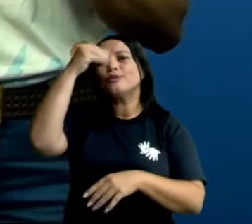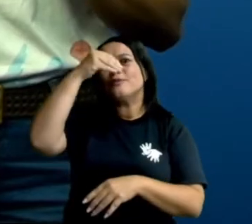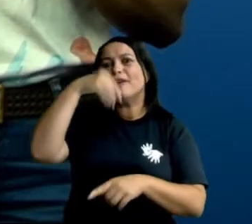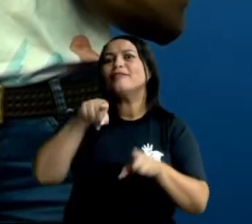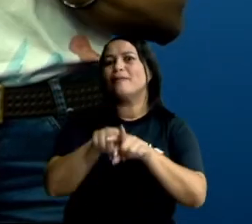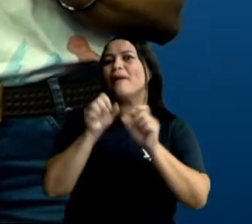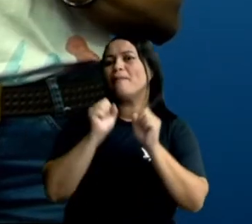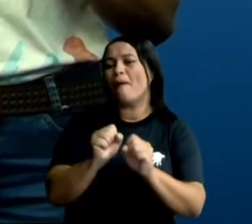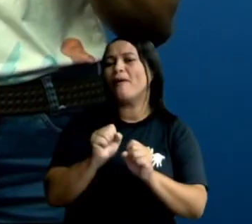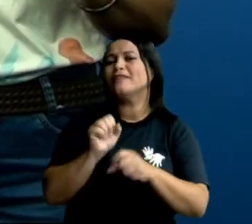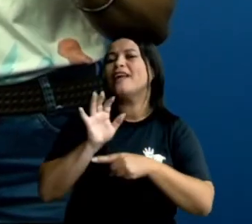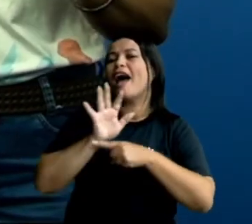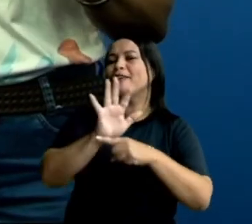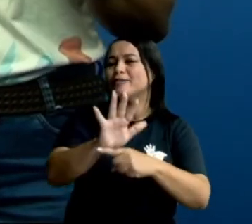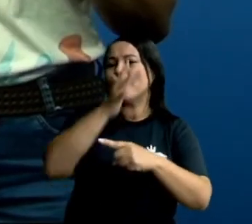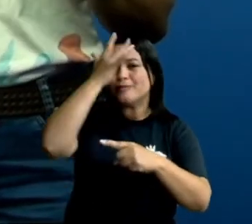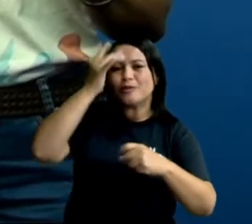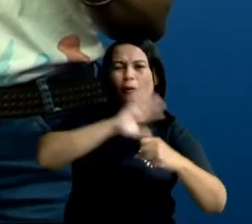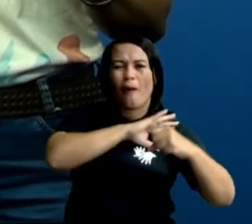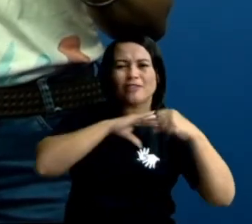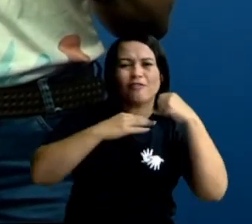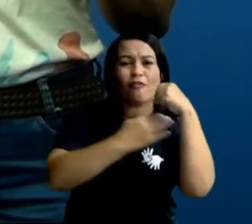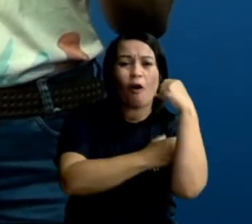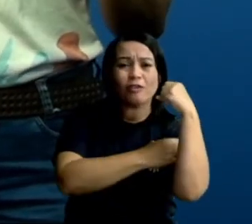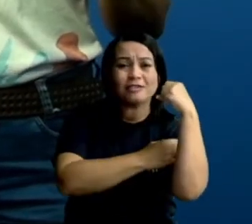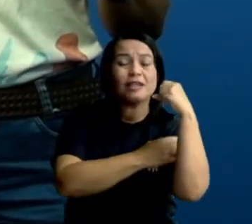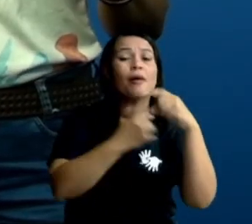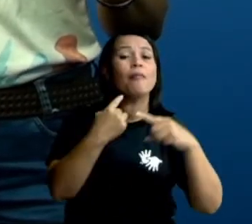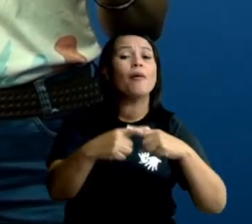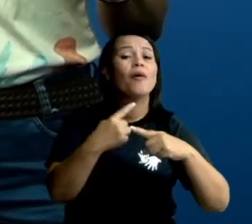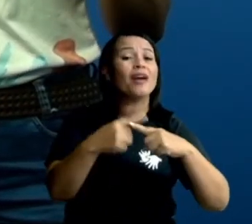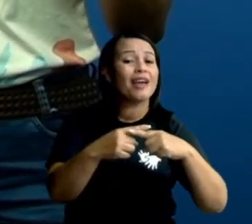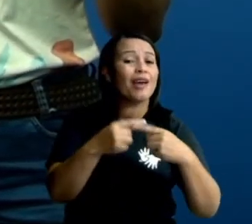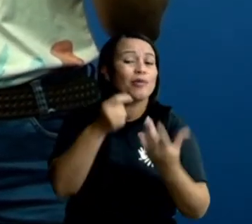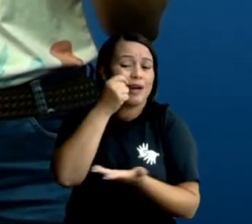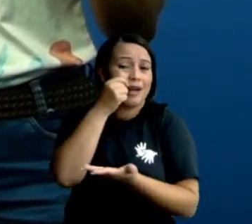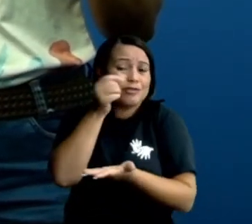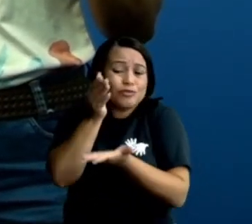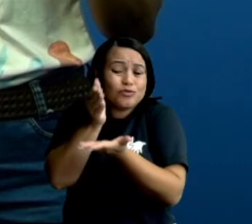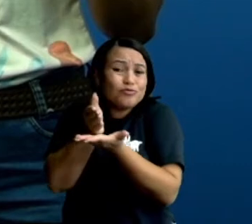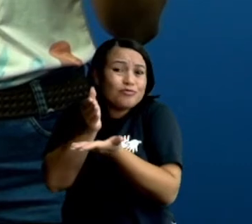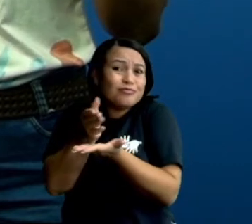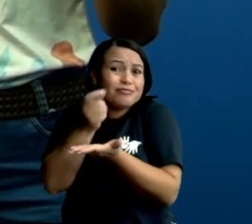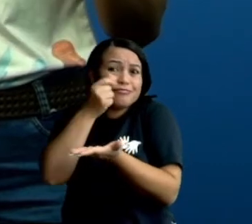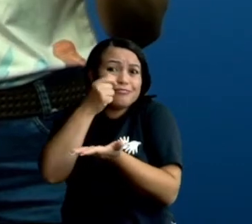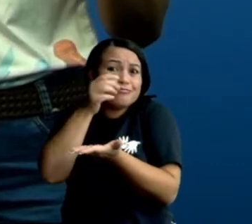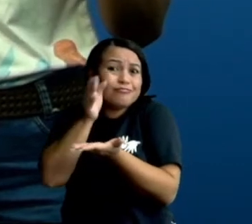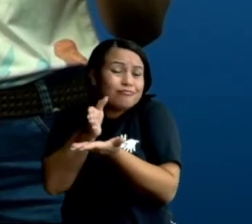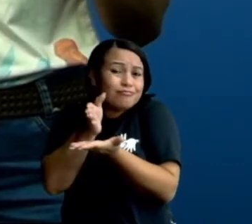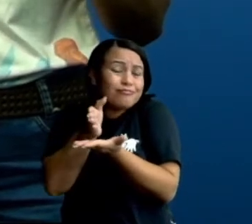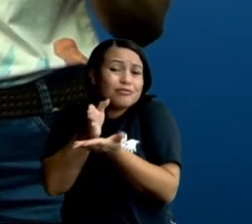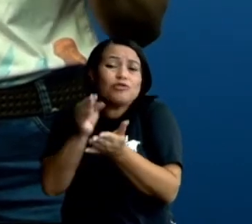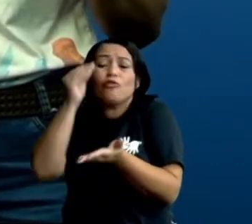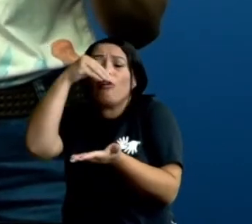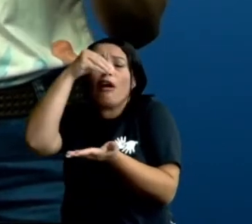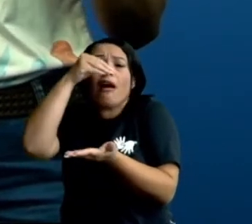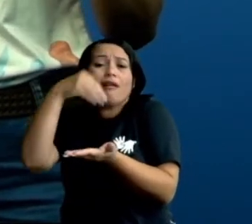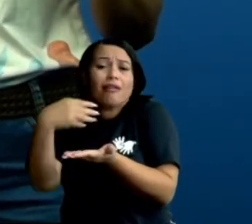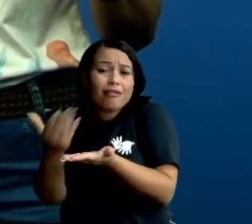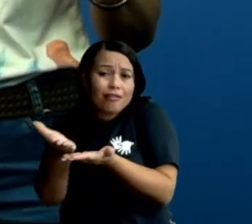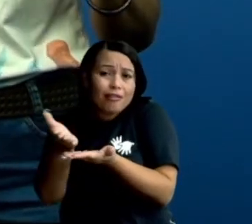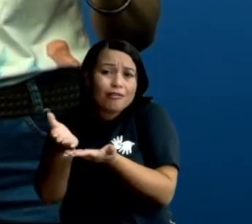podem ajudar os fortes. Por quê? Porque o ratinho, ele é visto como um animalzinho